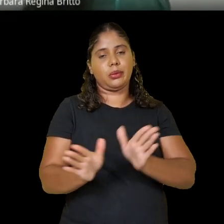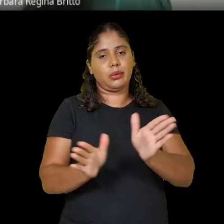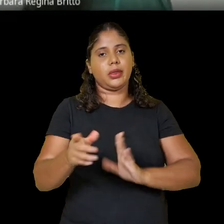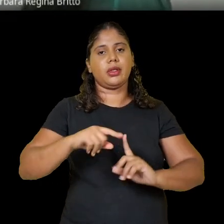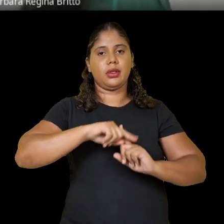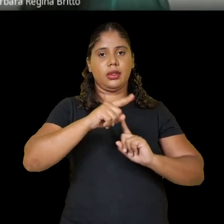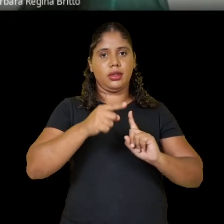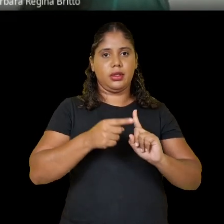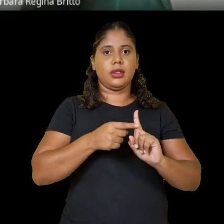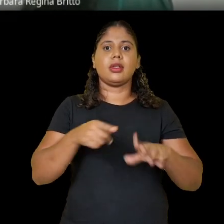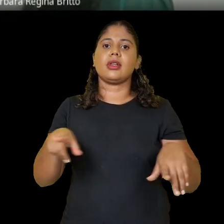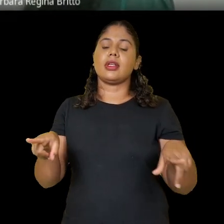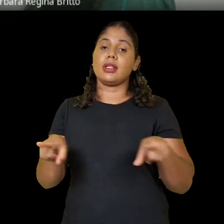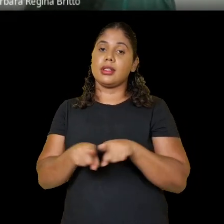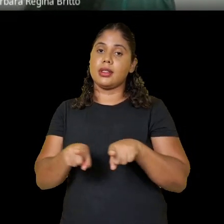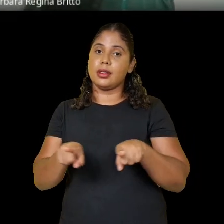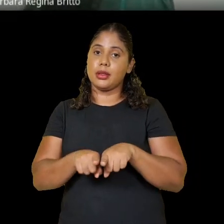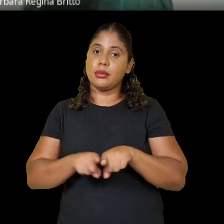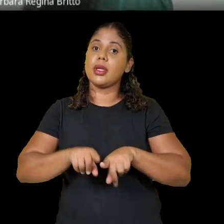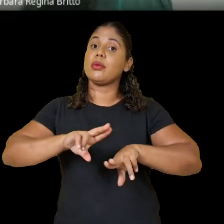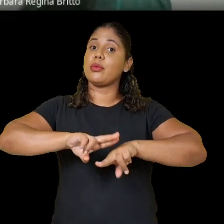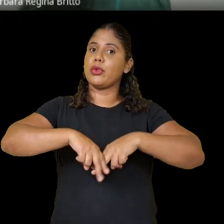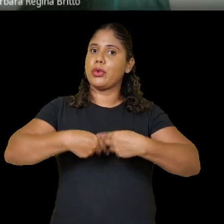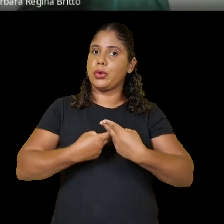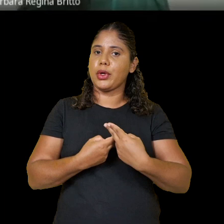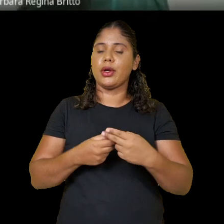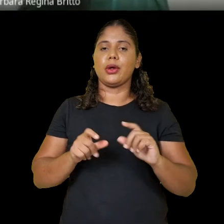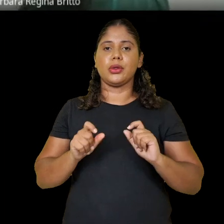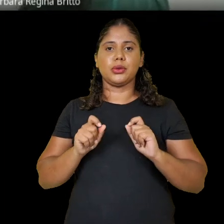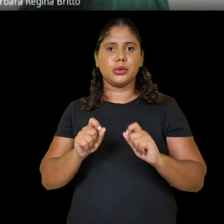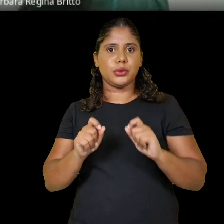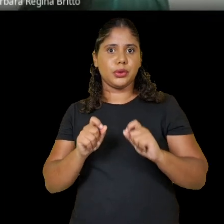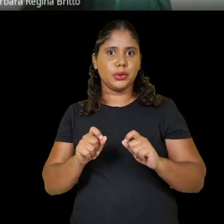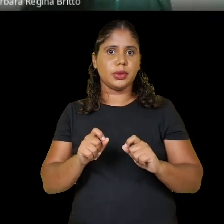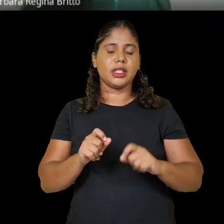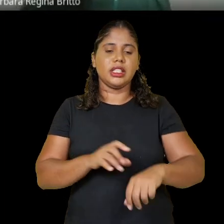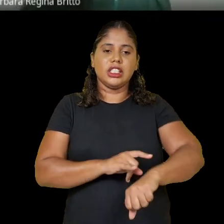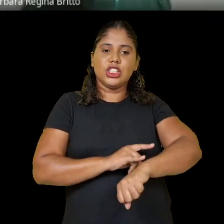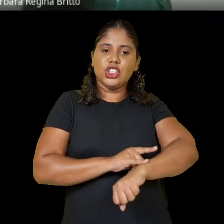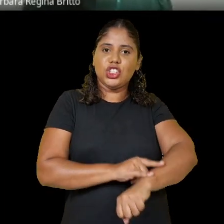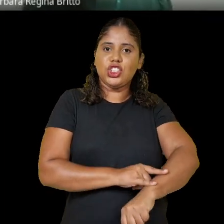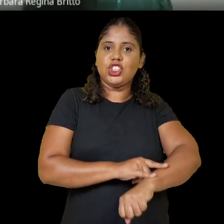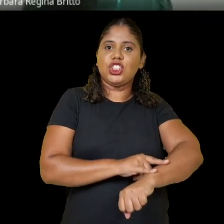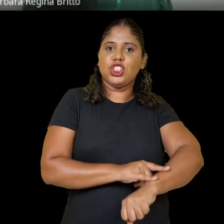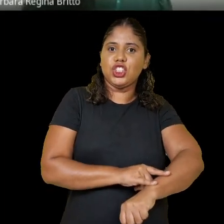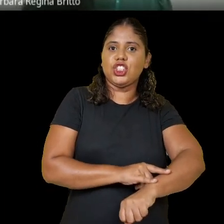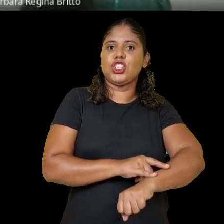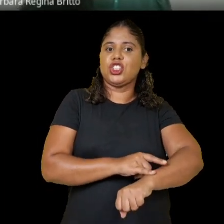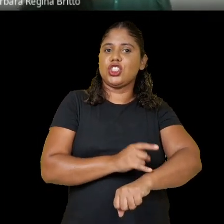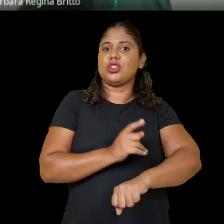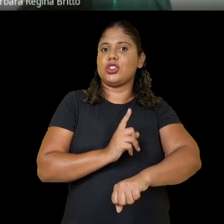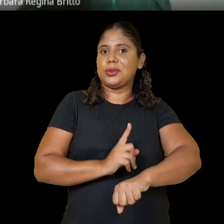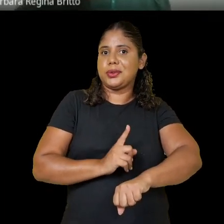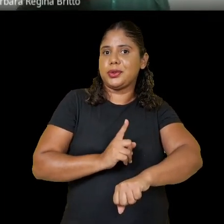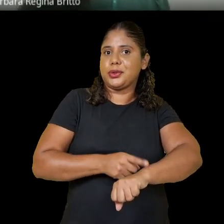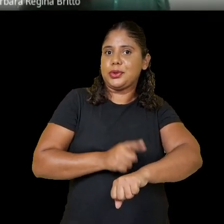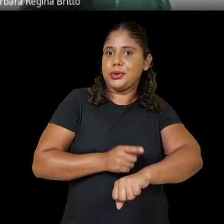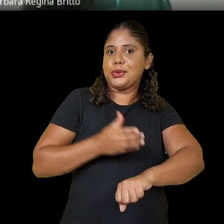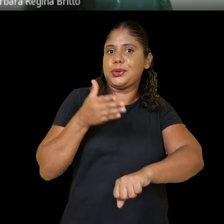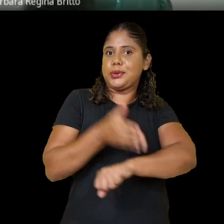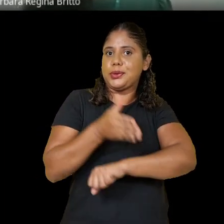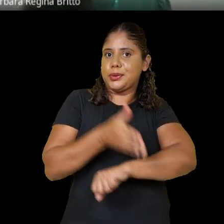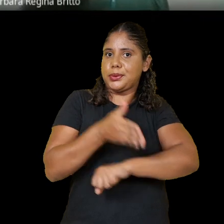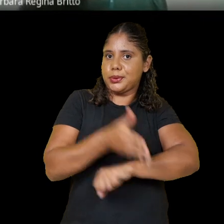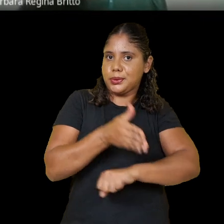urina. Além disso, tem outro fator também, que é a frequência urinária, mas a frequência de ir ao banheiro está